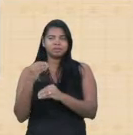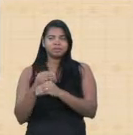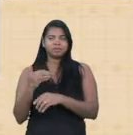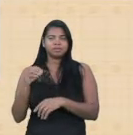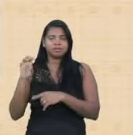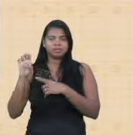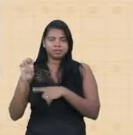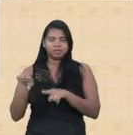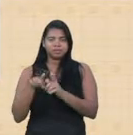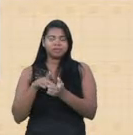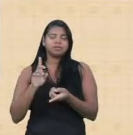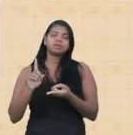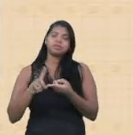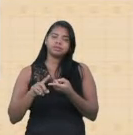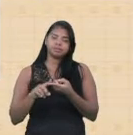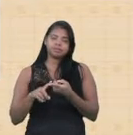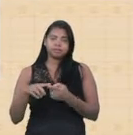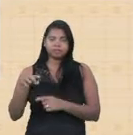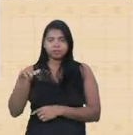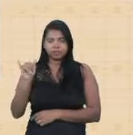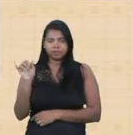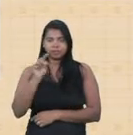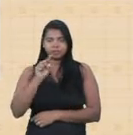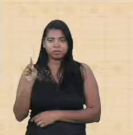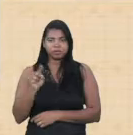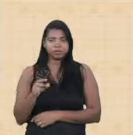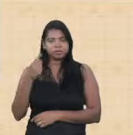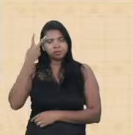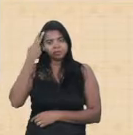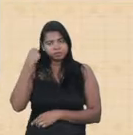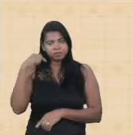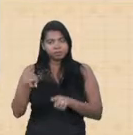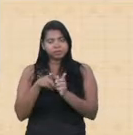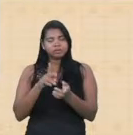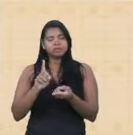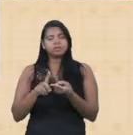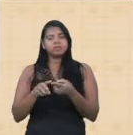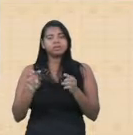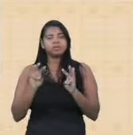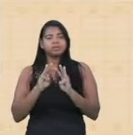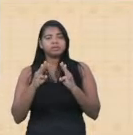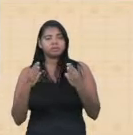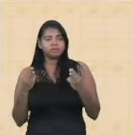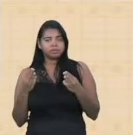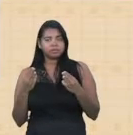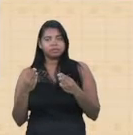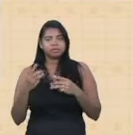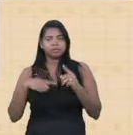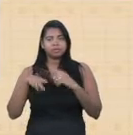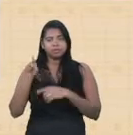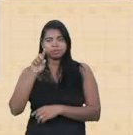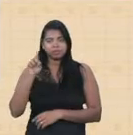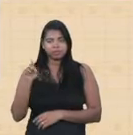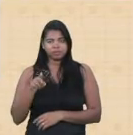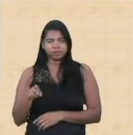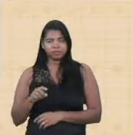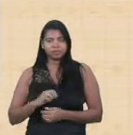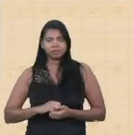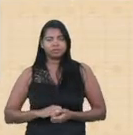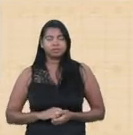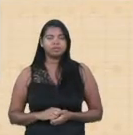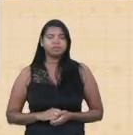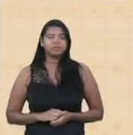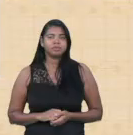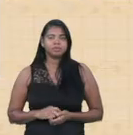as cargas das partículas Y e Z têm a mesma intensidade, a massa Y será maior do que Z. Belezinha? Vamos para